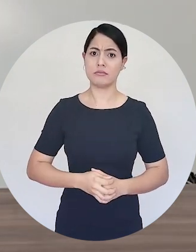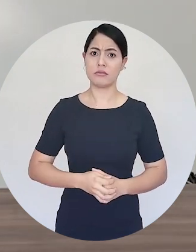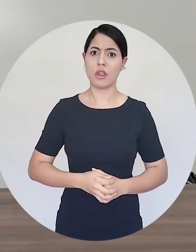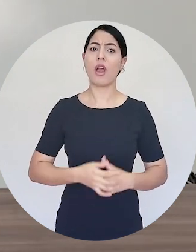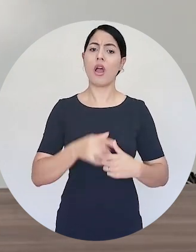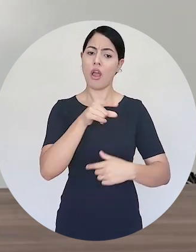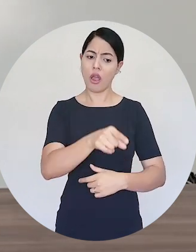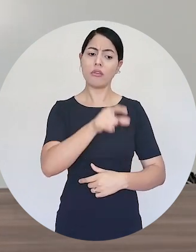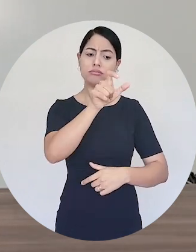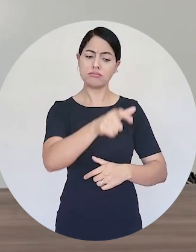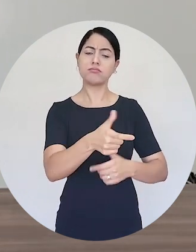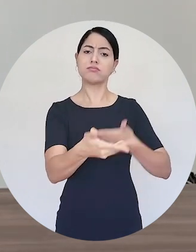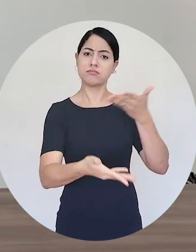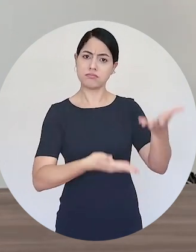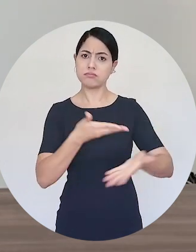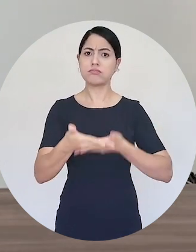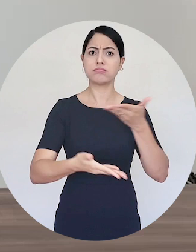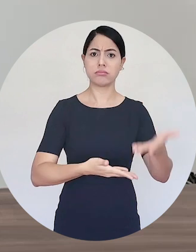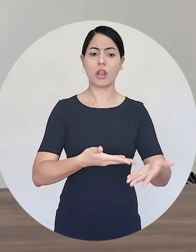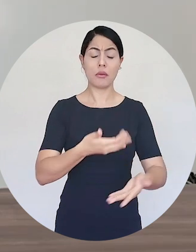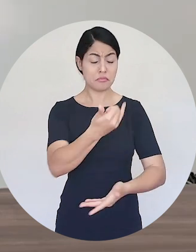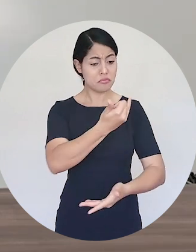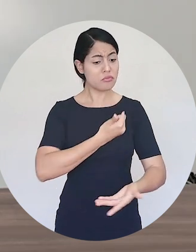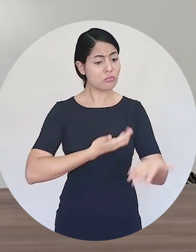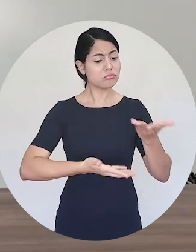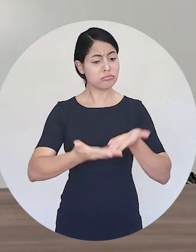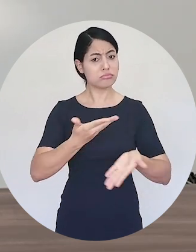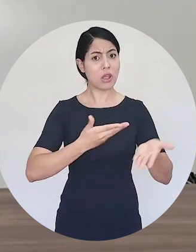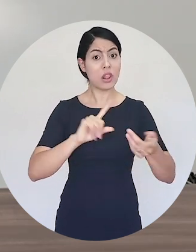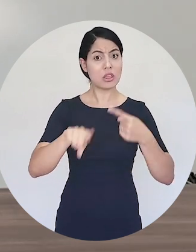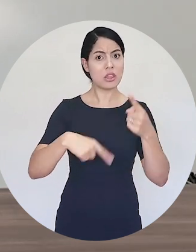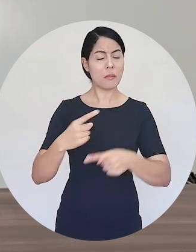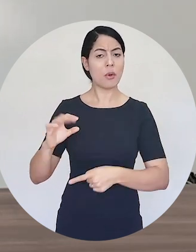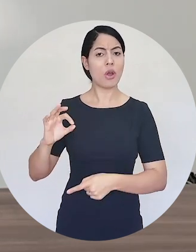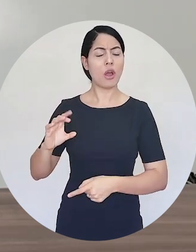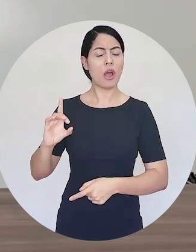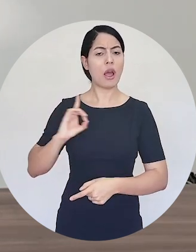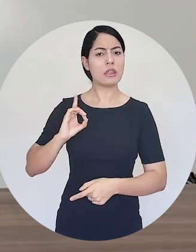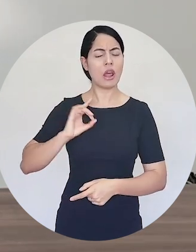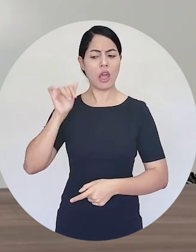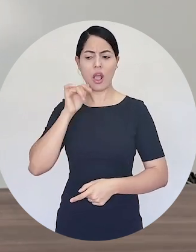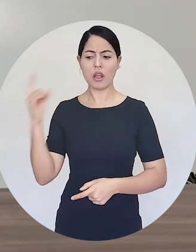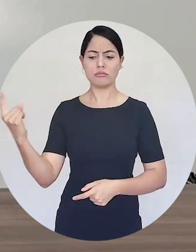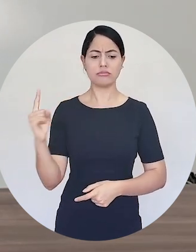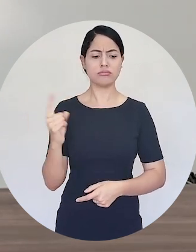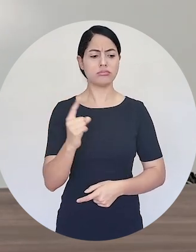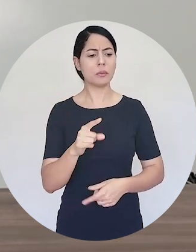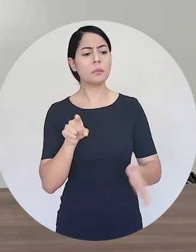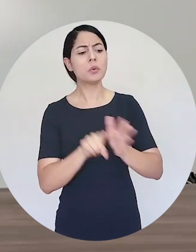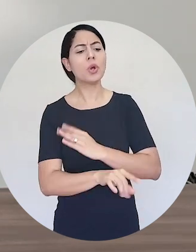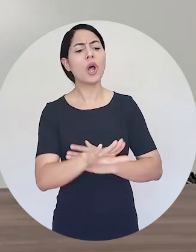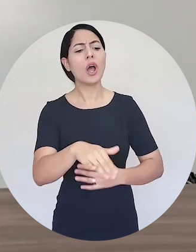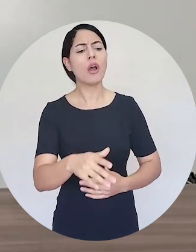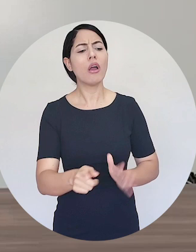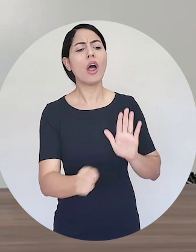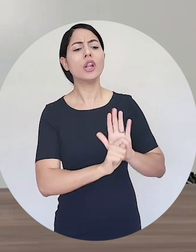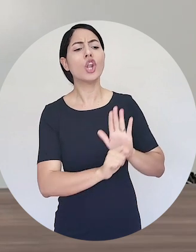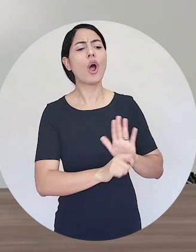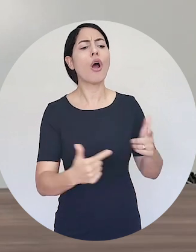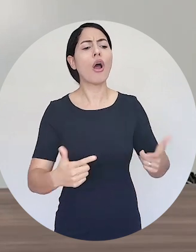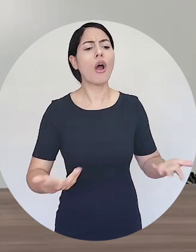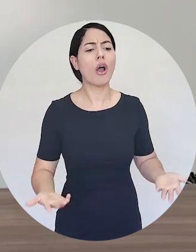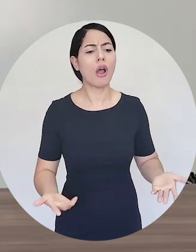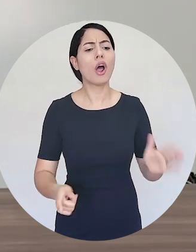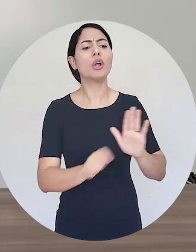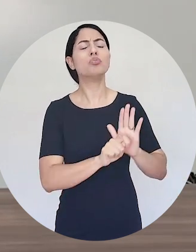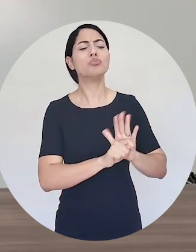Ela me informou todo o ocorrido. Logo em seguida, a delegada Viviane informalmente indagou a minha cliente a respeito da droga. E